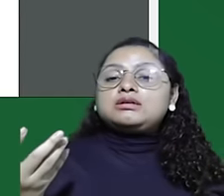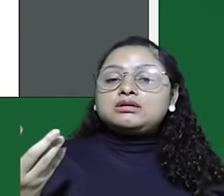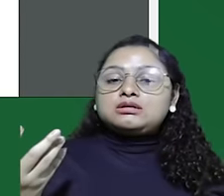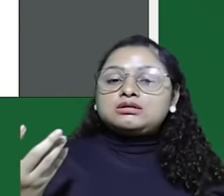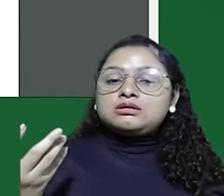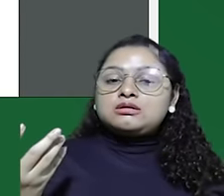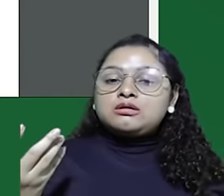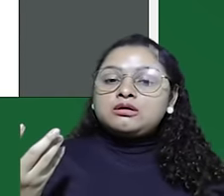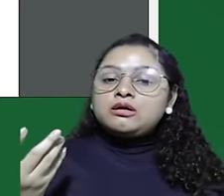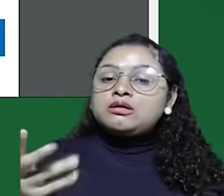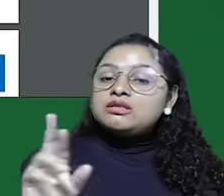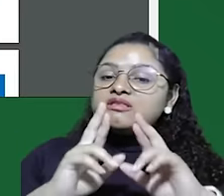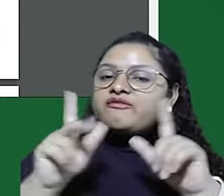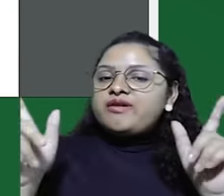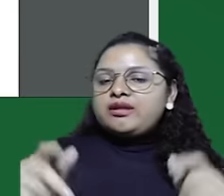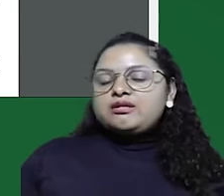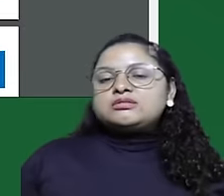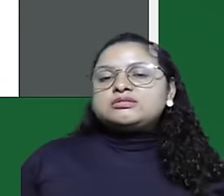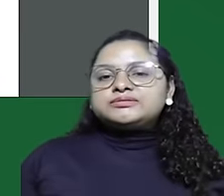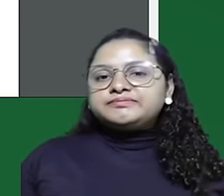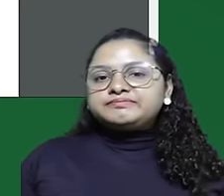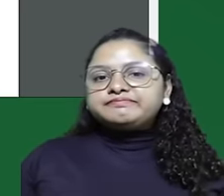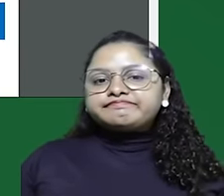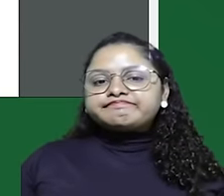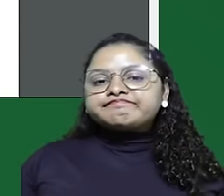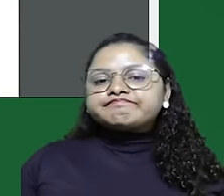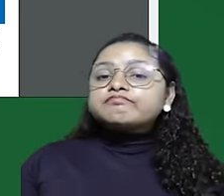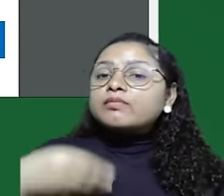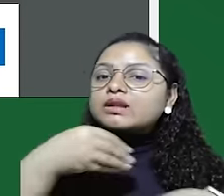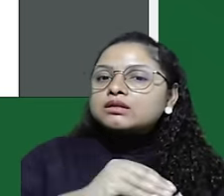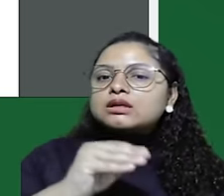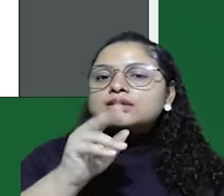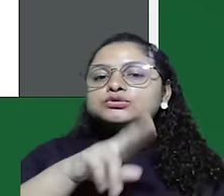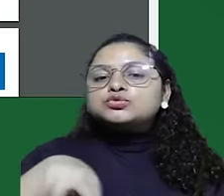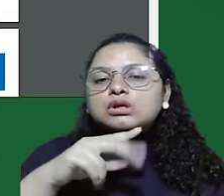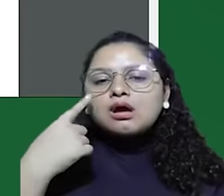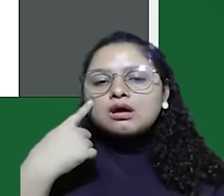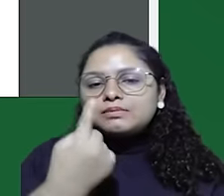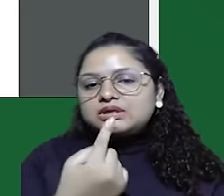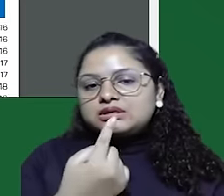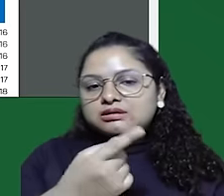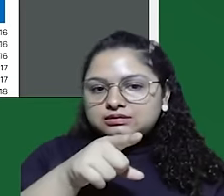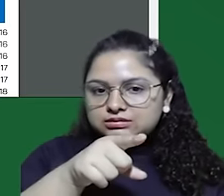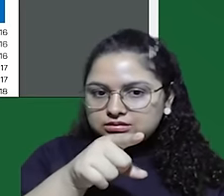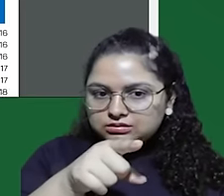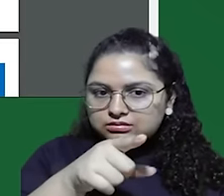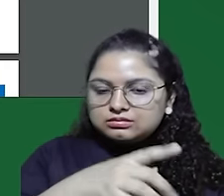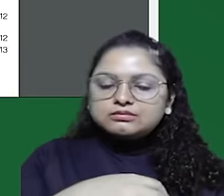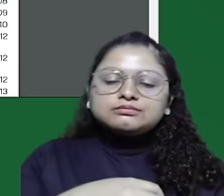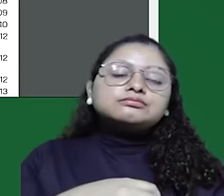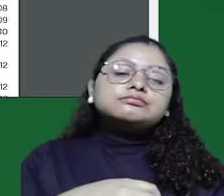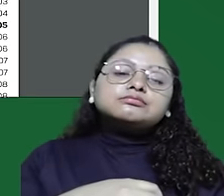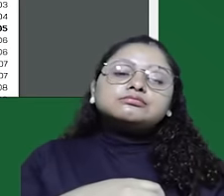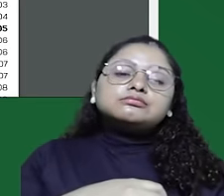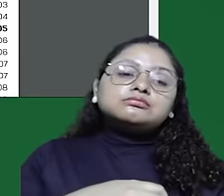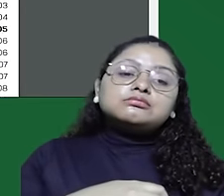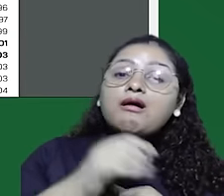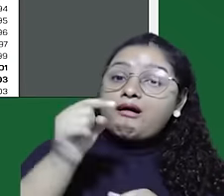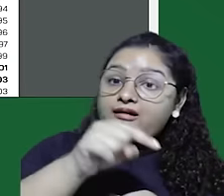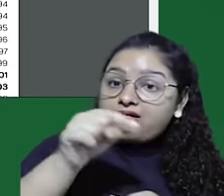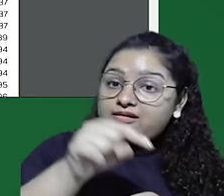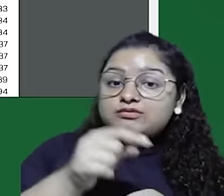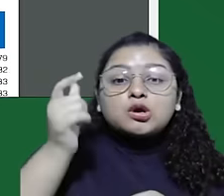assinador a dica e a forma de utilização tá aqui nesse manual também tá nesse manual você